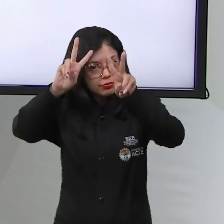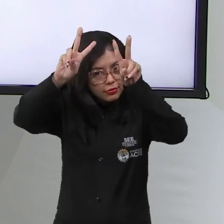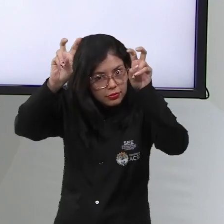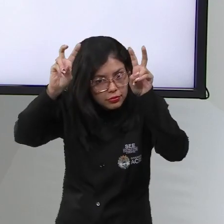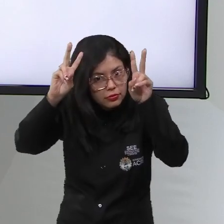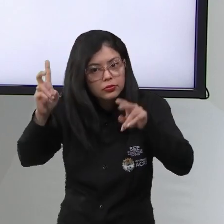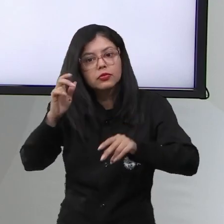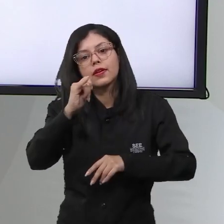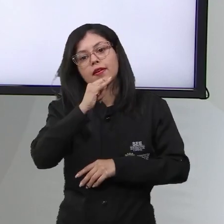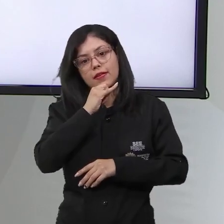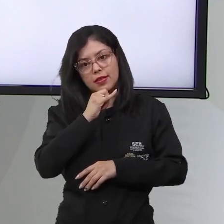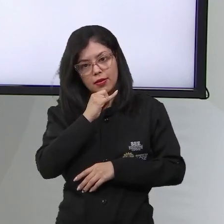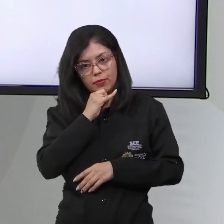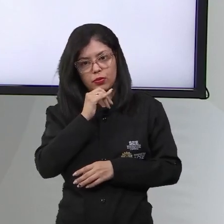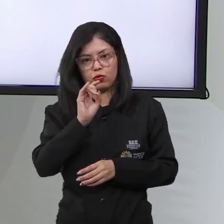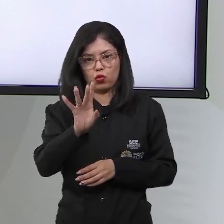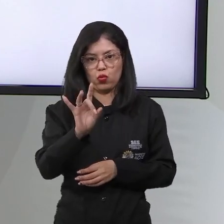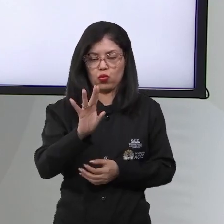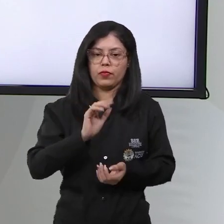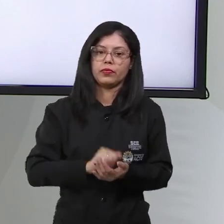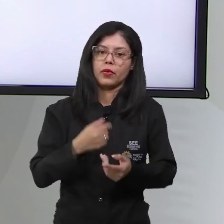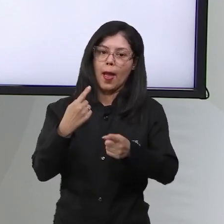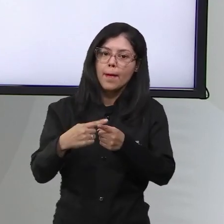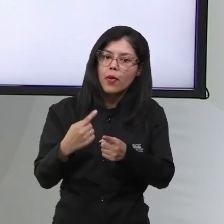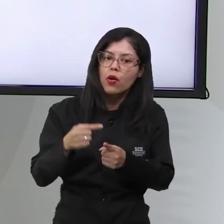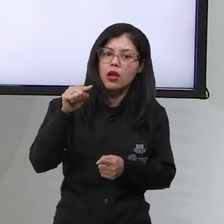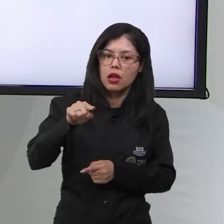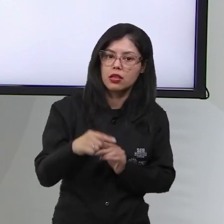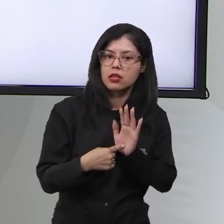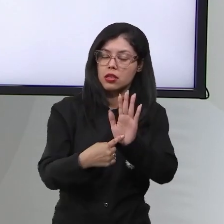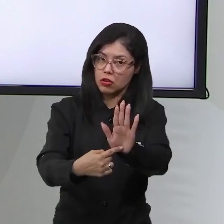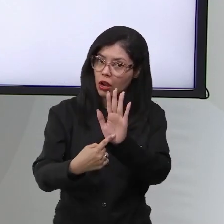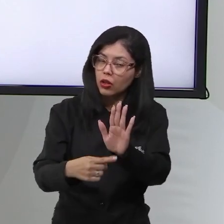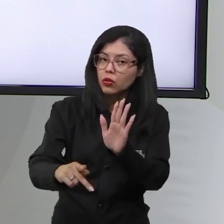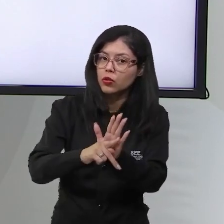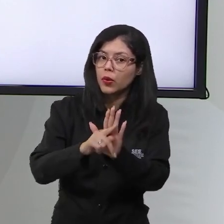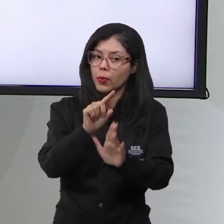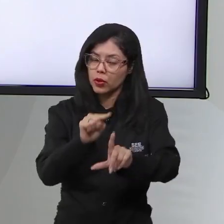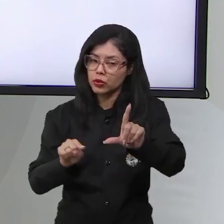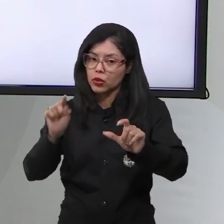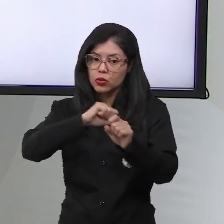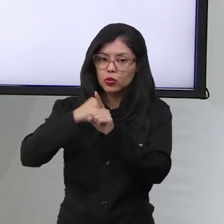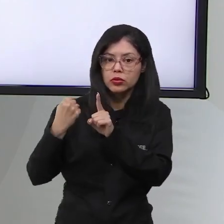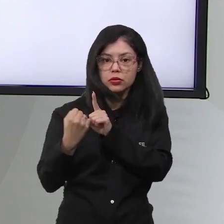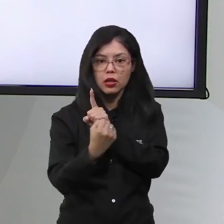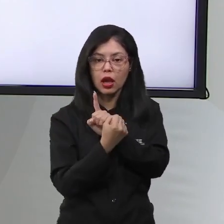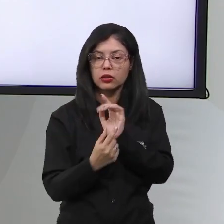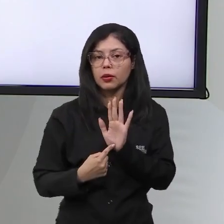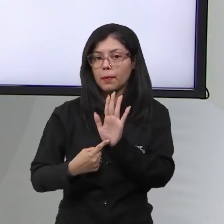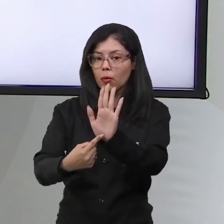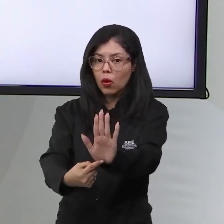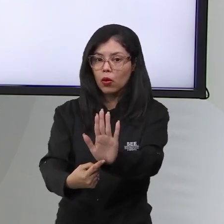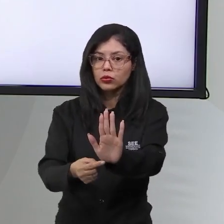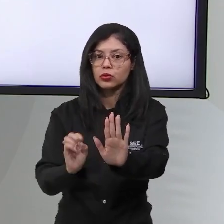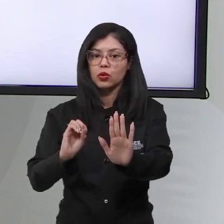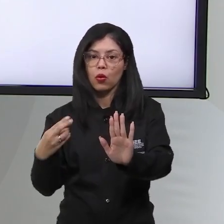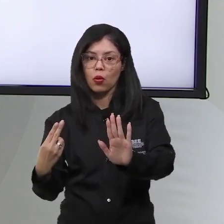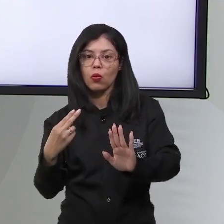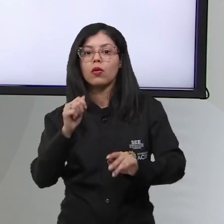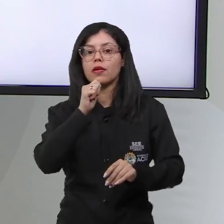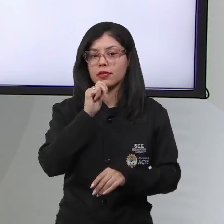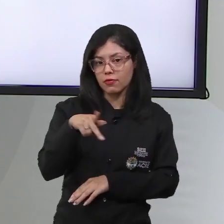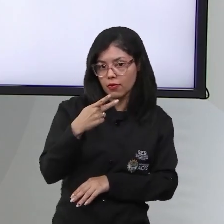levantando uma hipótese, porque esses indicadores sociais, eles apontam, ou, em